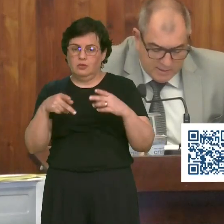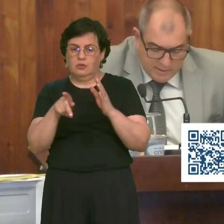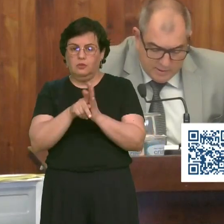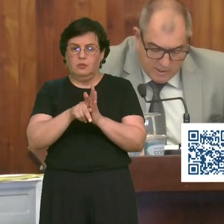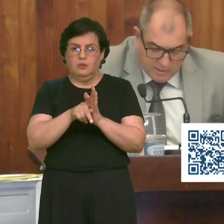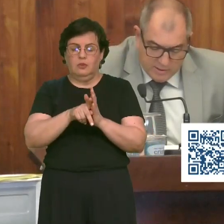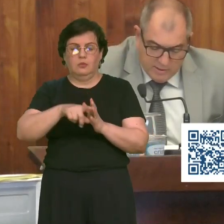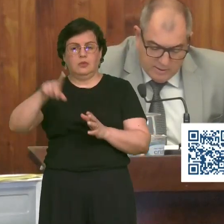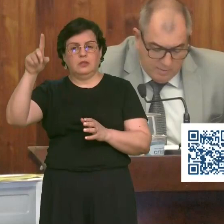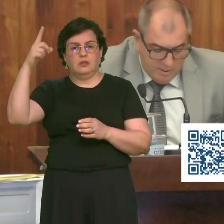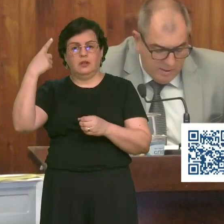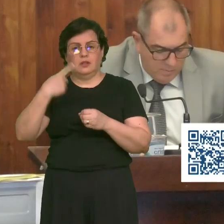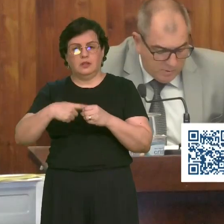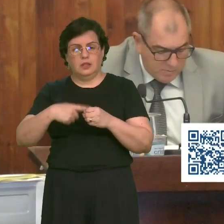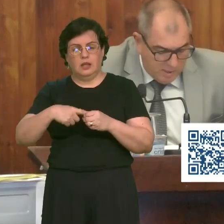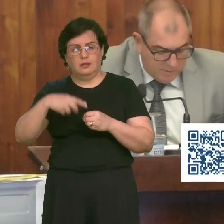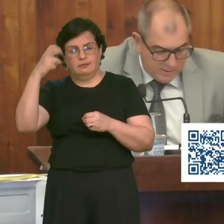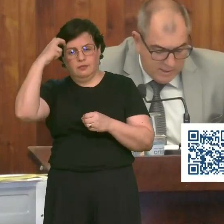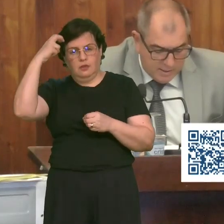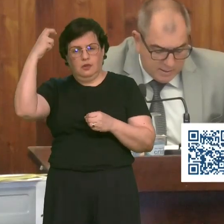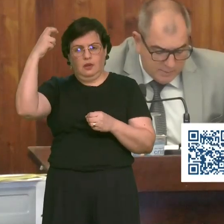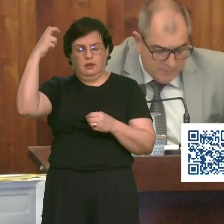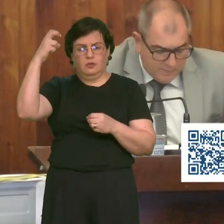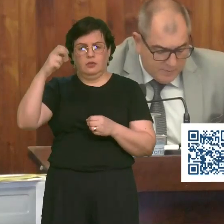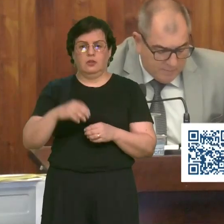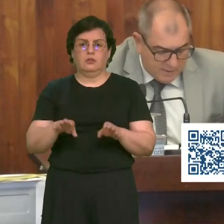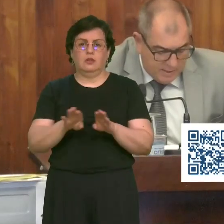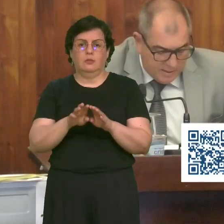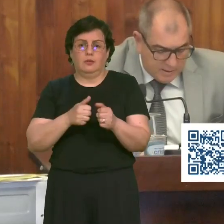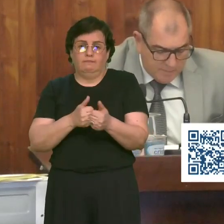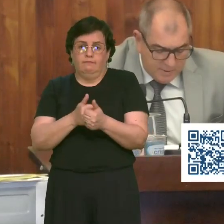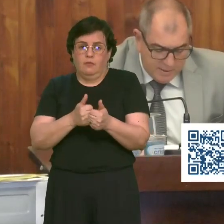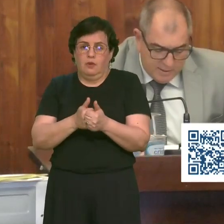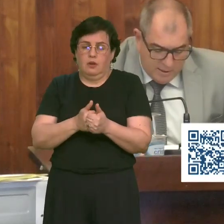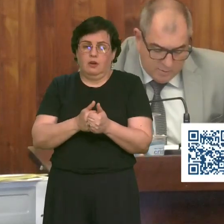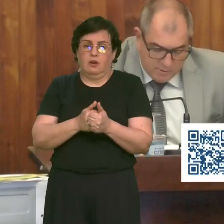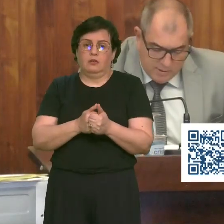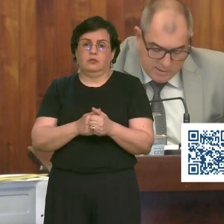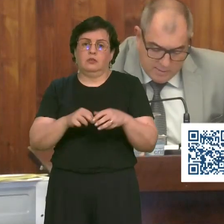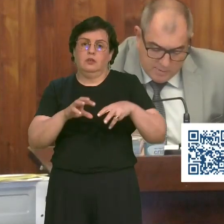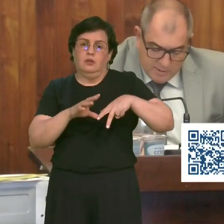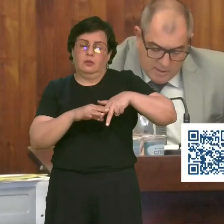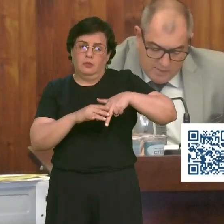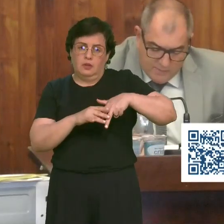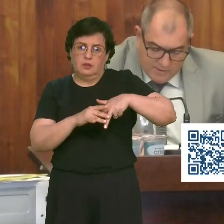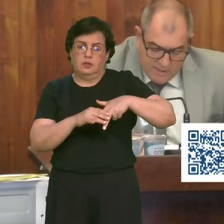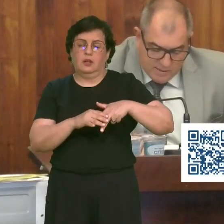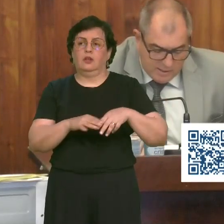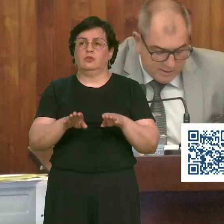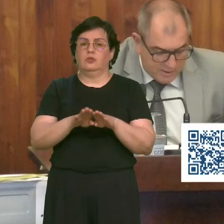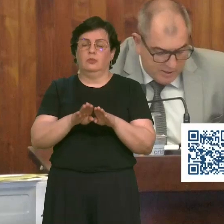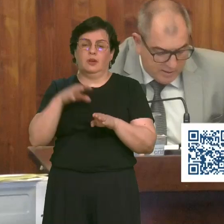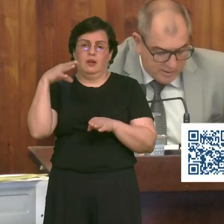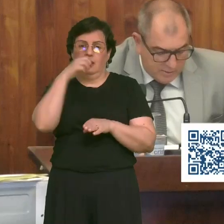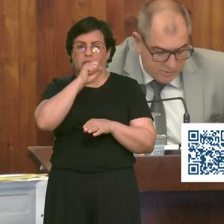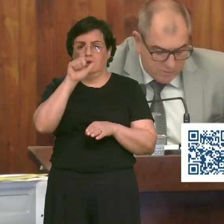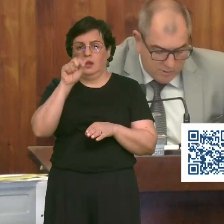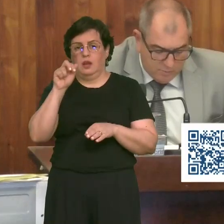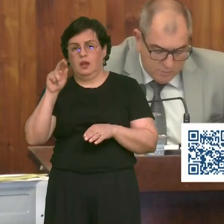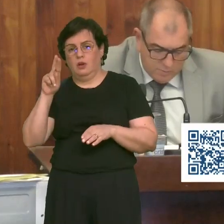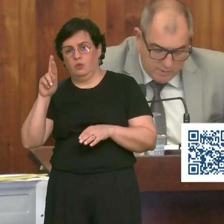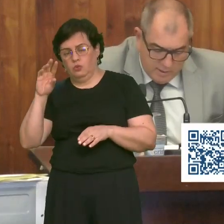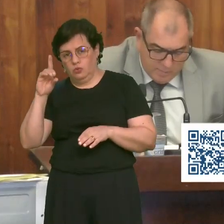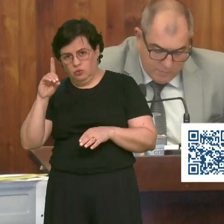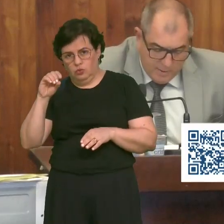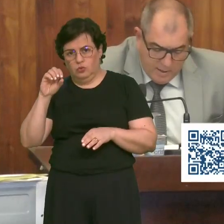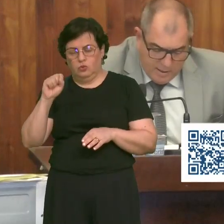as cidades inteligentes também irão aproximar paciente pacientes rapidez em laudos exames eficiência nas agendas redução